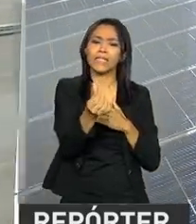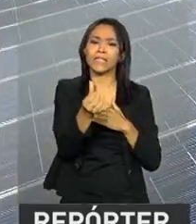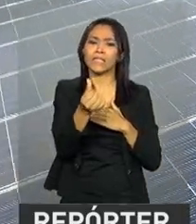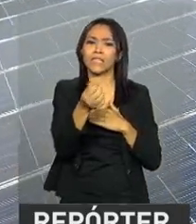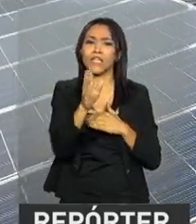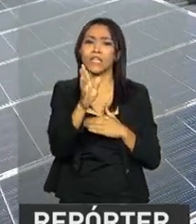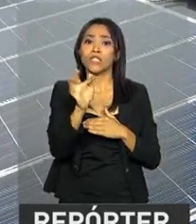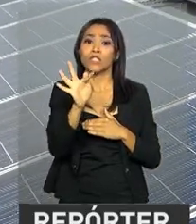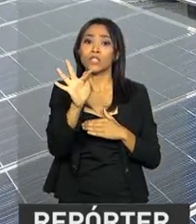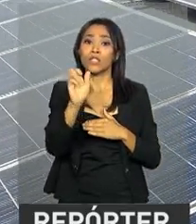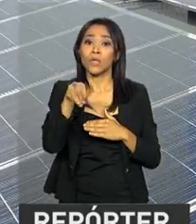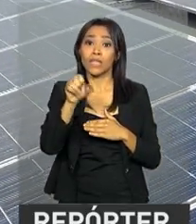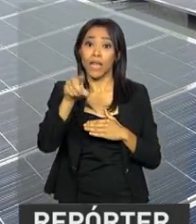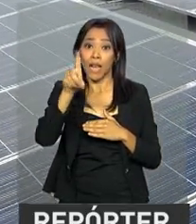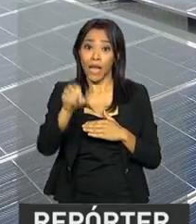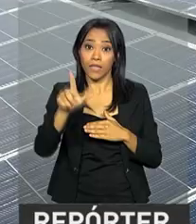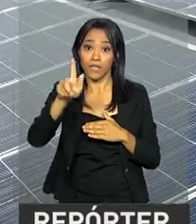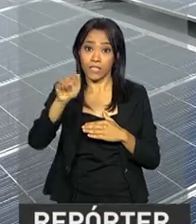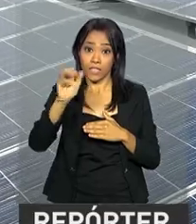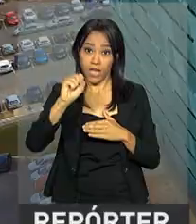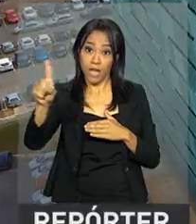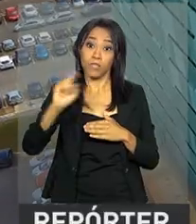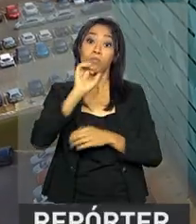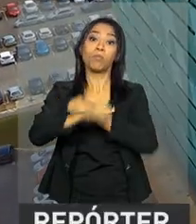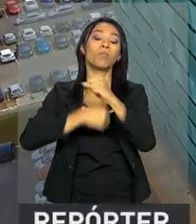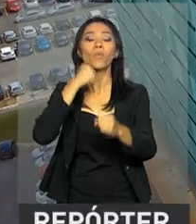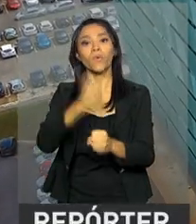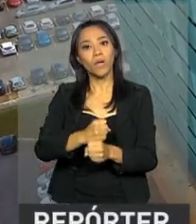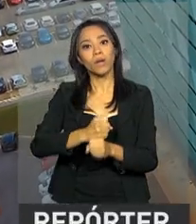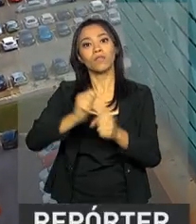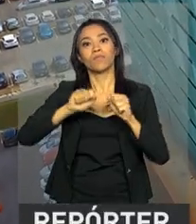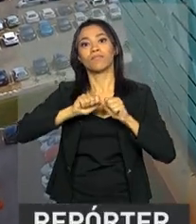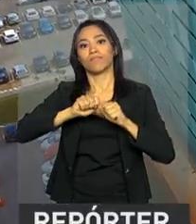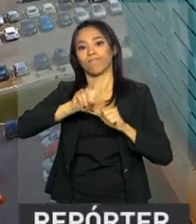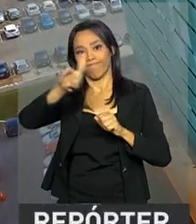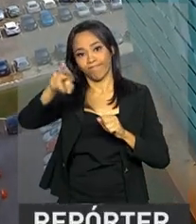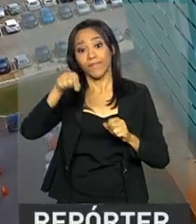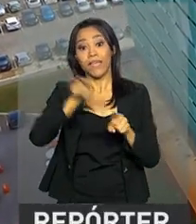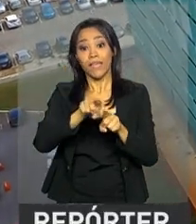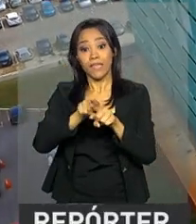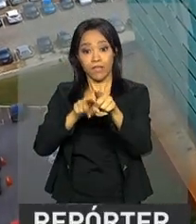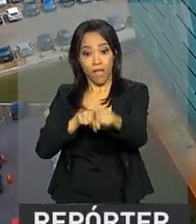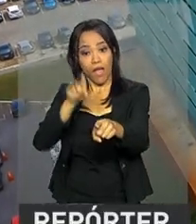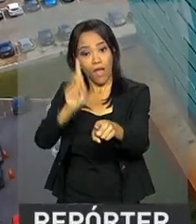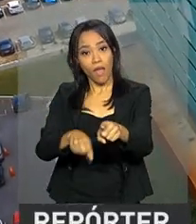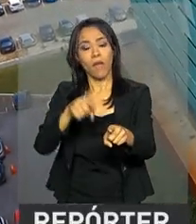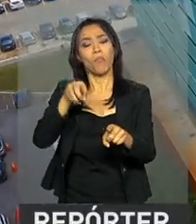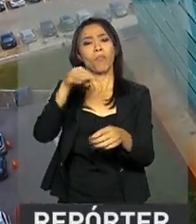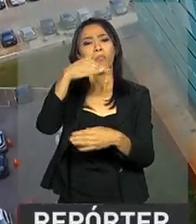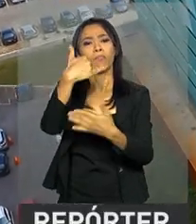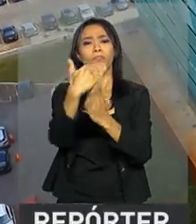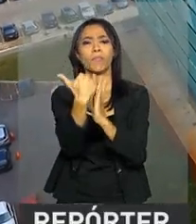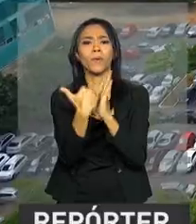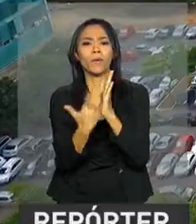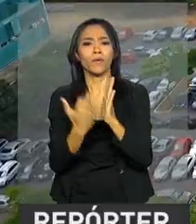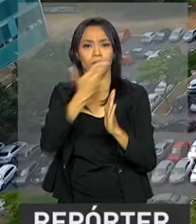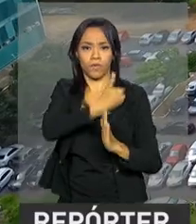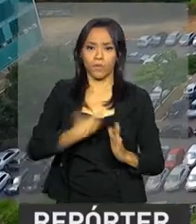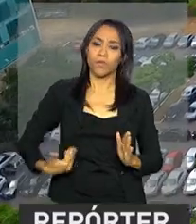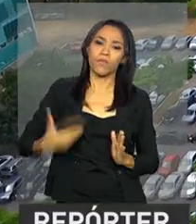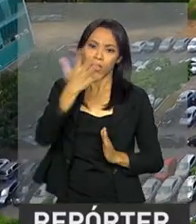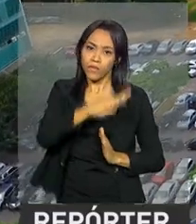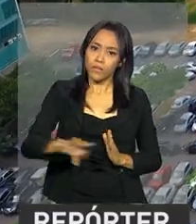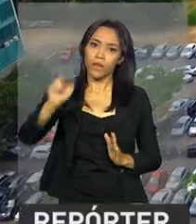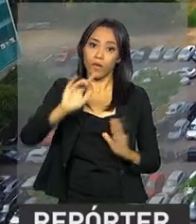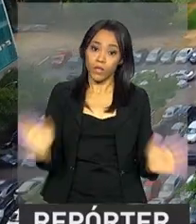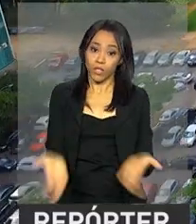gás carbônico por ano na atmosfera a instalação do sistema faz parte de um programa do governo federal que